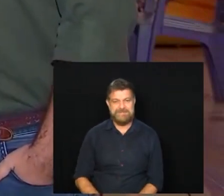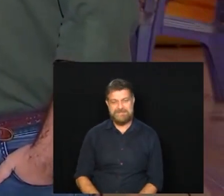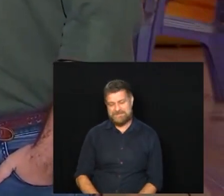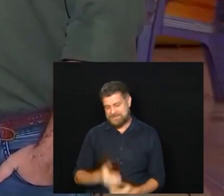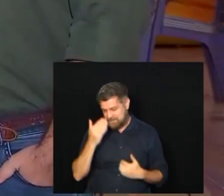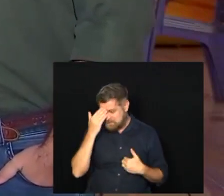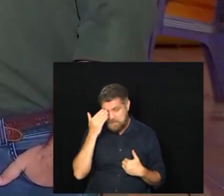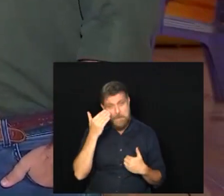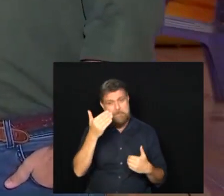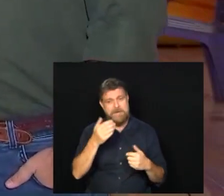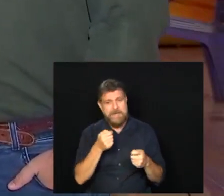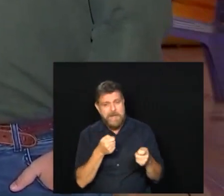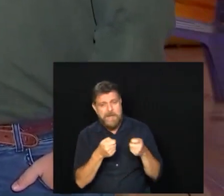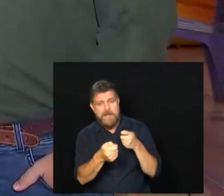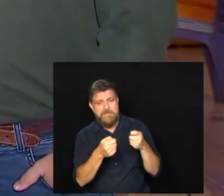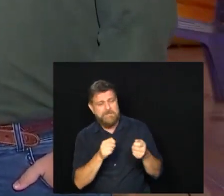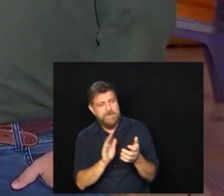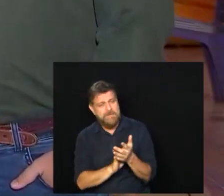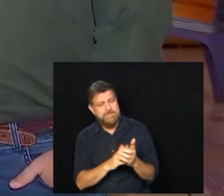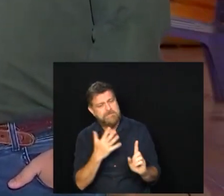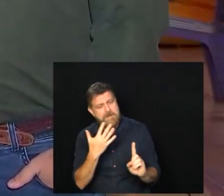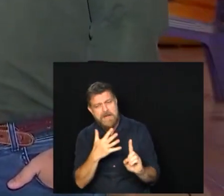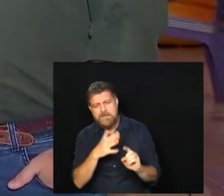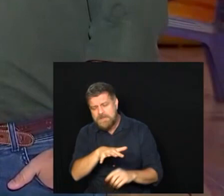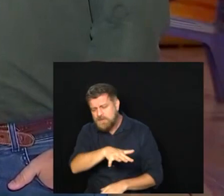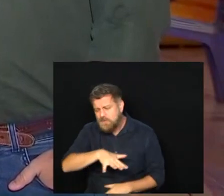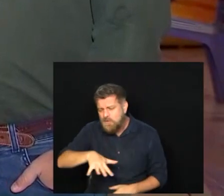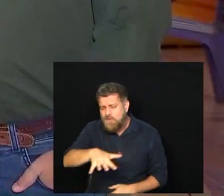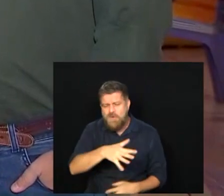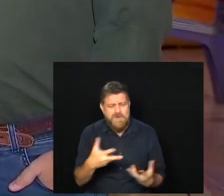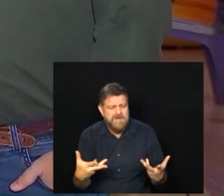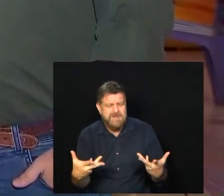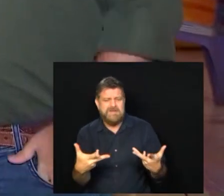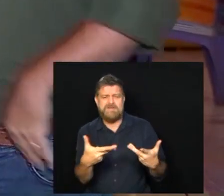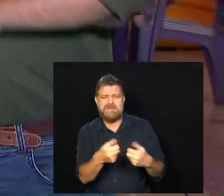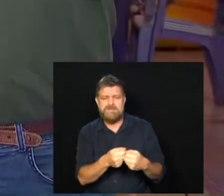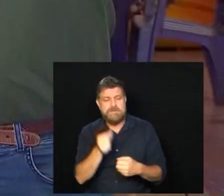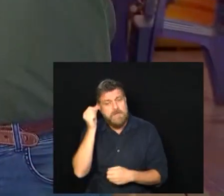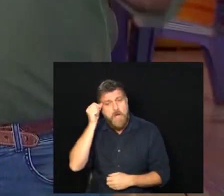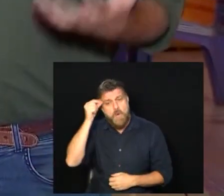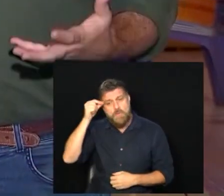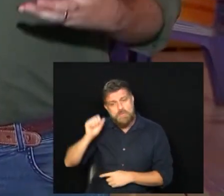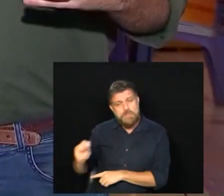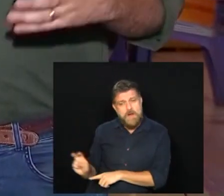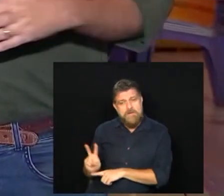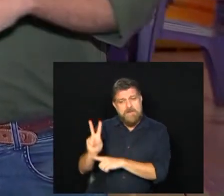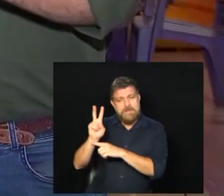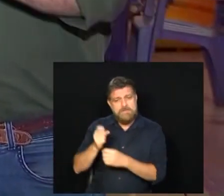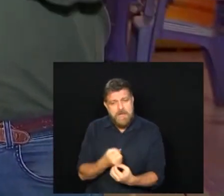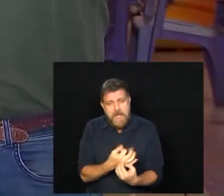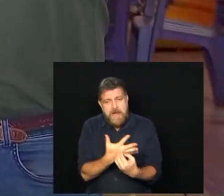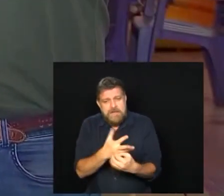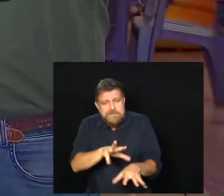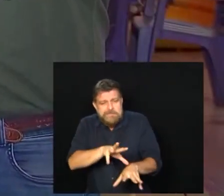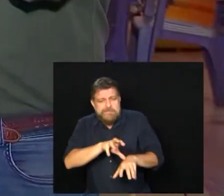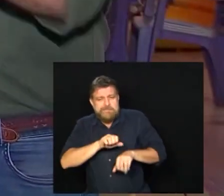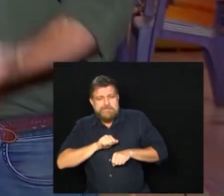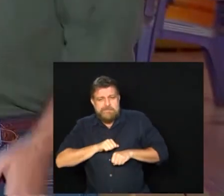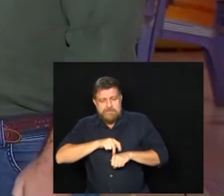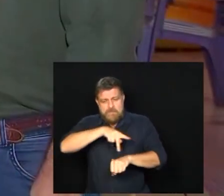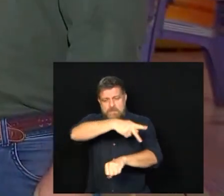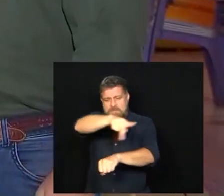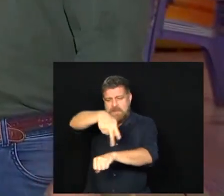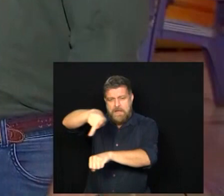muito obrigado pela entrevista e parabéns pelo espaço, valorizando a cultura, valorizando a arte, se inspirando em inúmeras culturas pelo